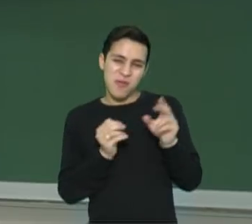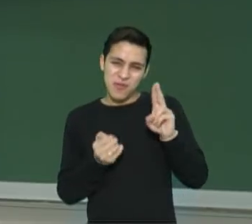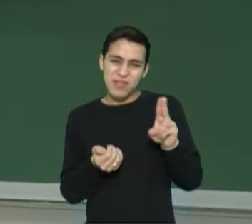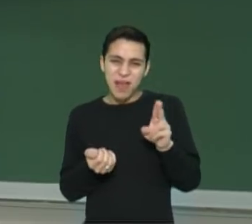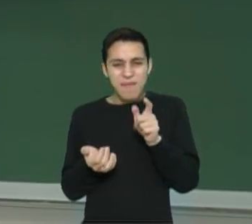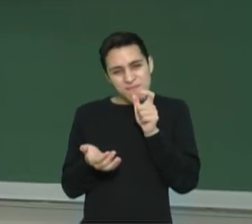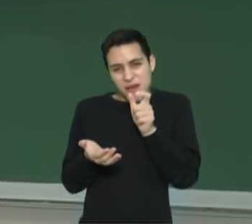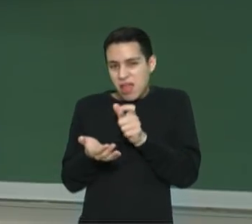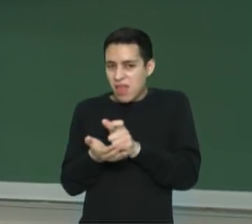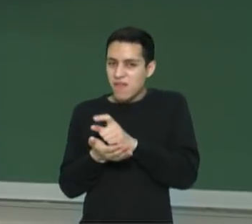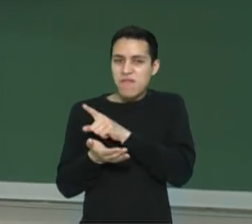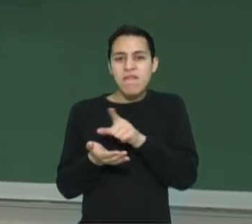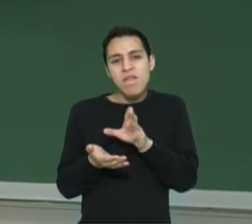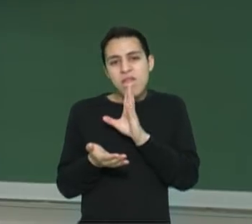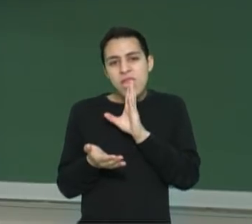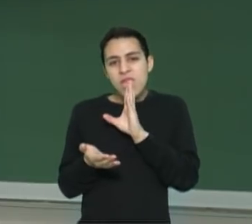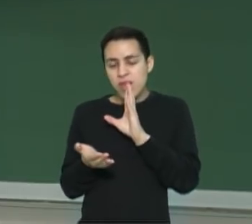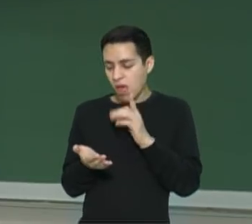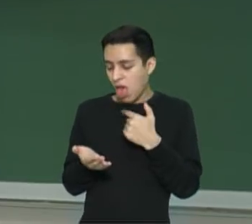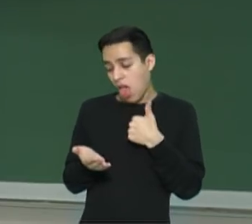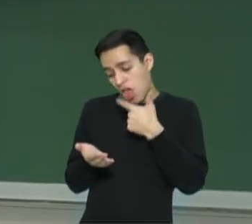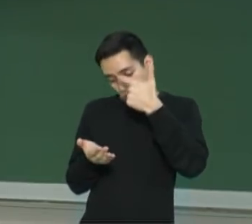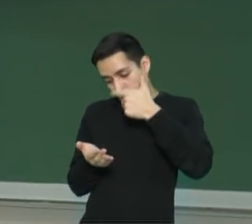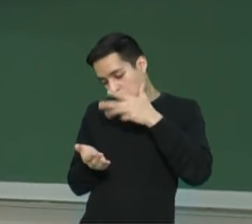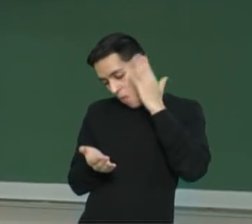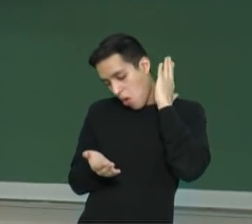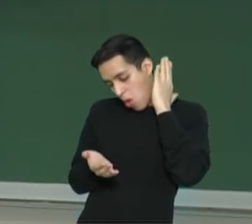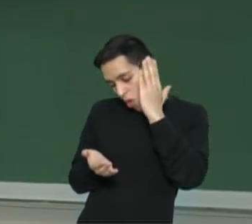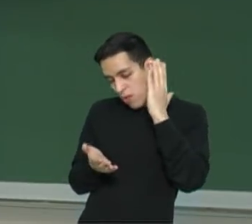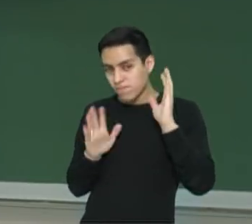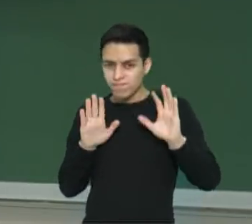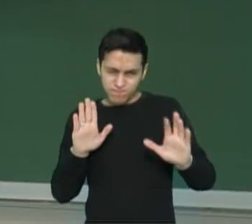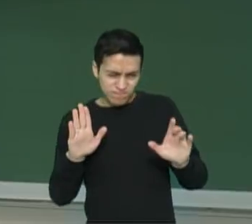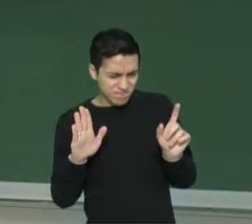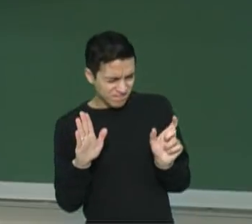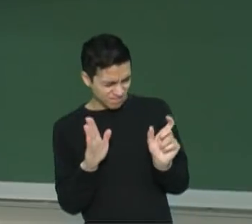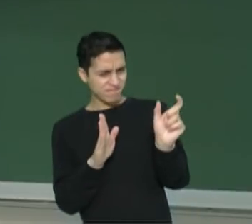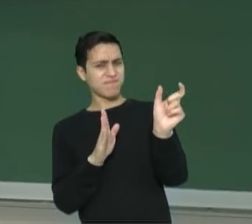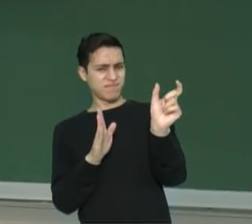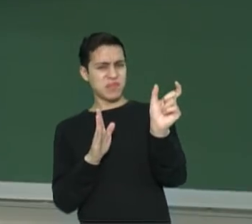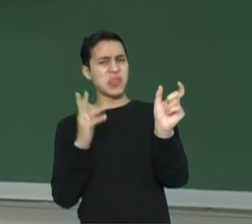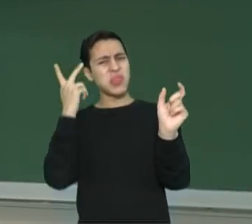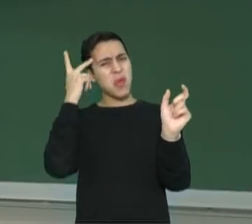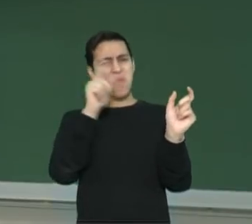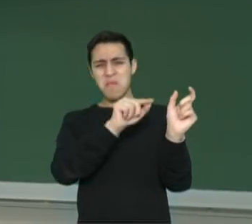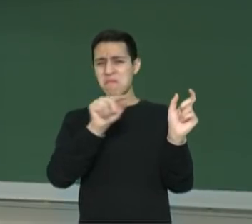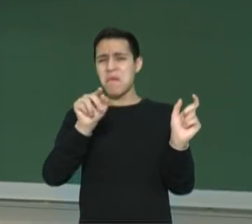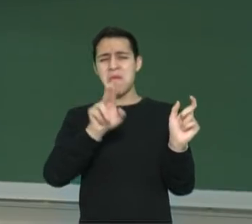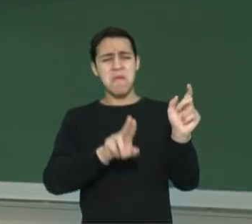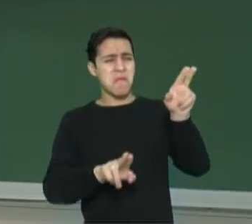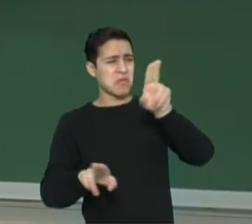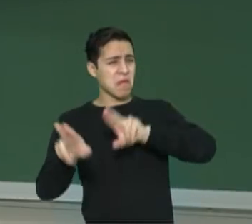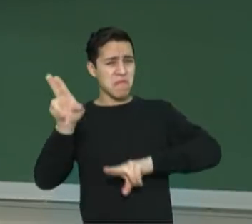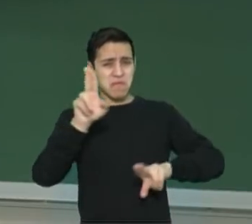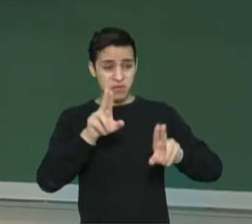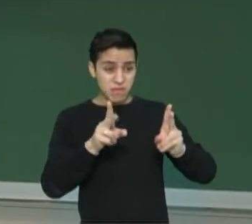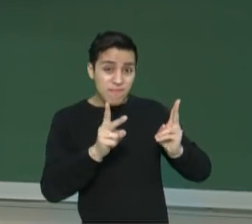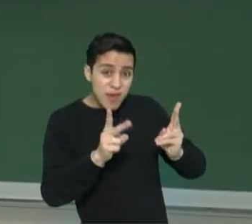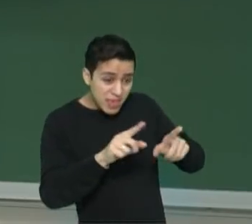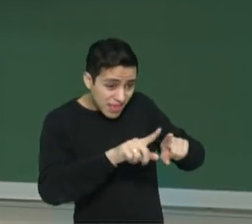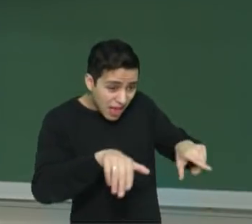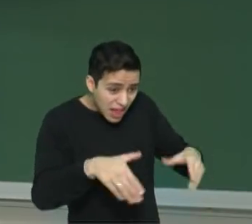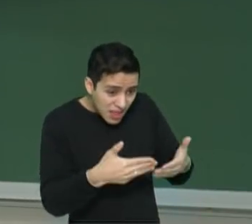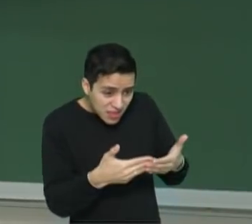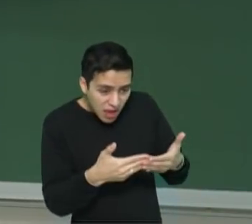você conhecemos. Ah, eu sou burro, né? A gente tem essa palavra aí muito comum no dia a dia, às vezes dentro de sala de aula,